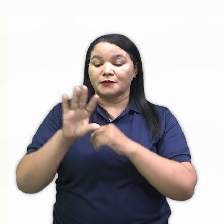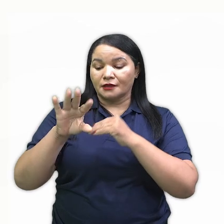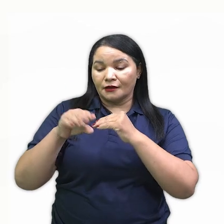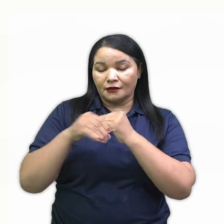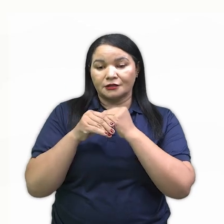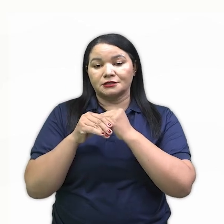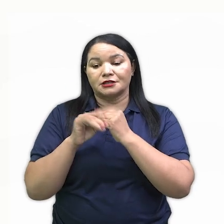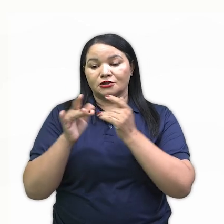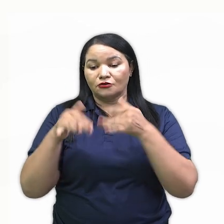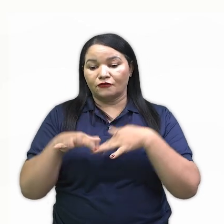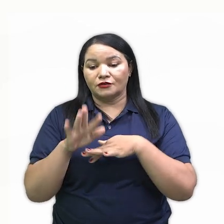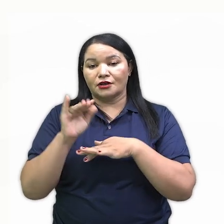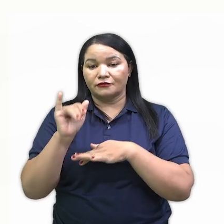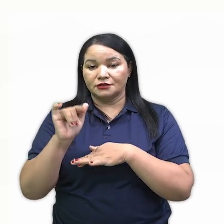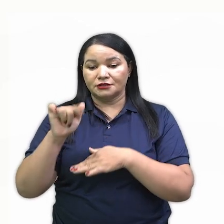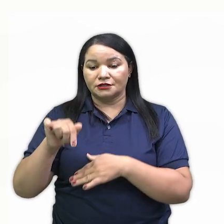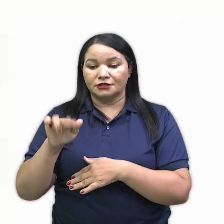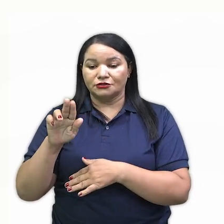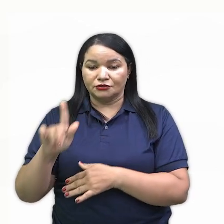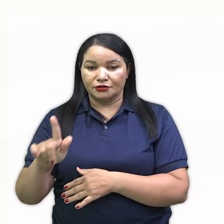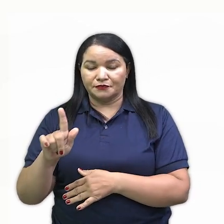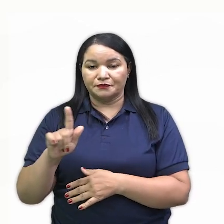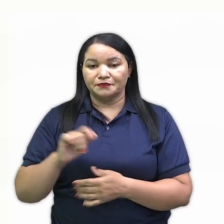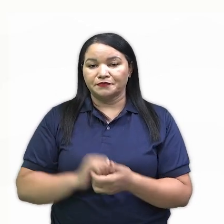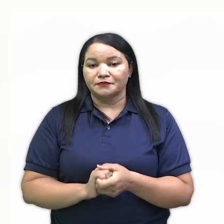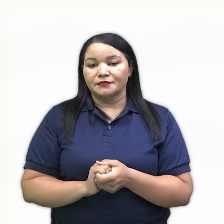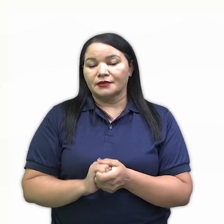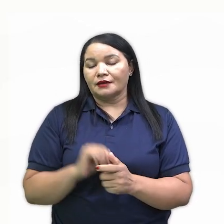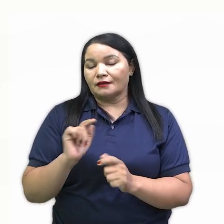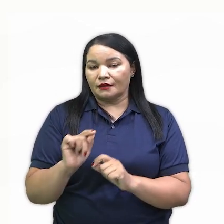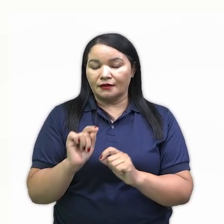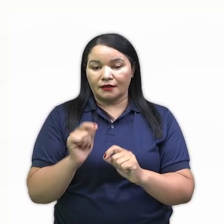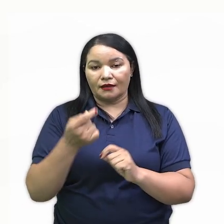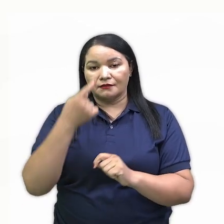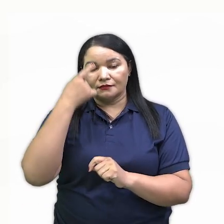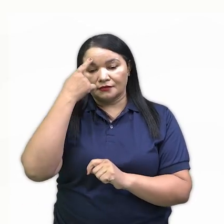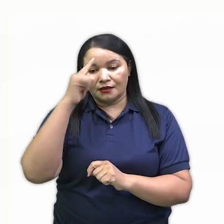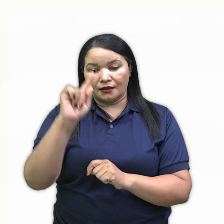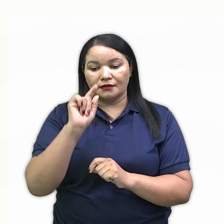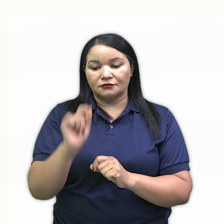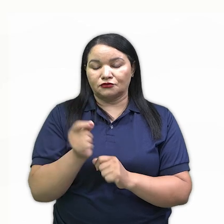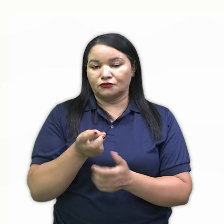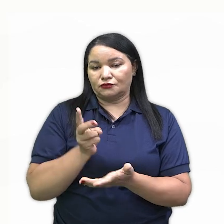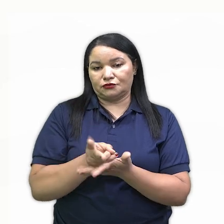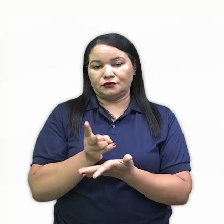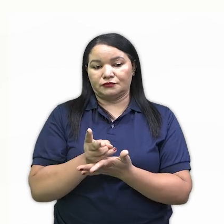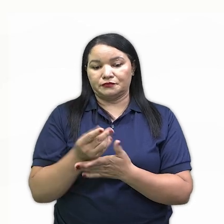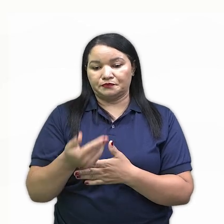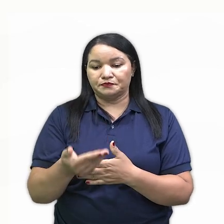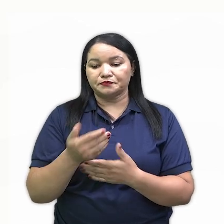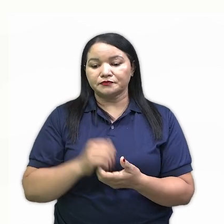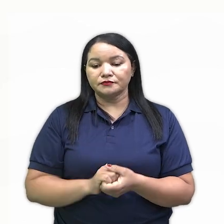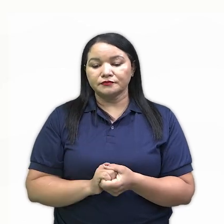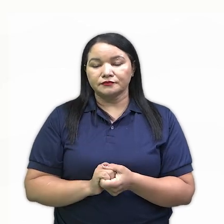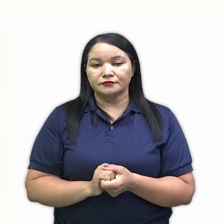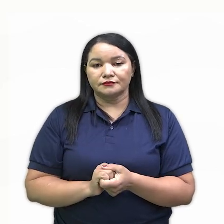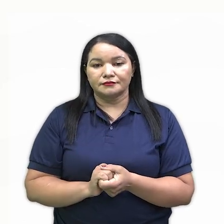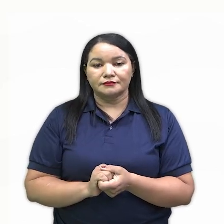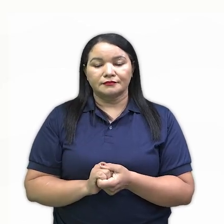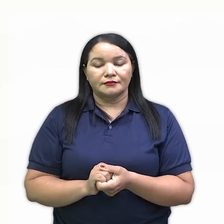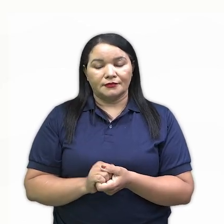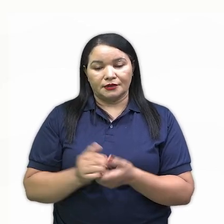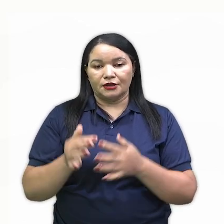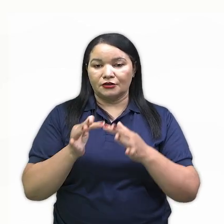com o ing, para dar justamente essa ideia de continuidade. Essa aqui